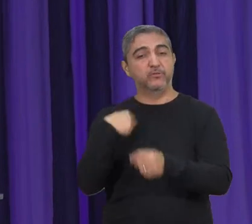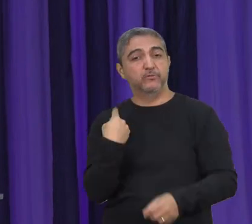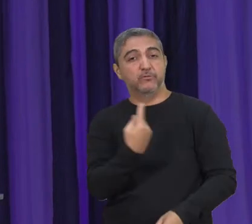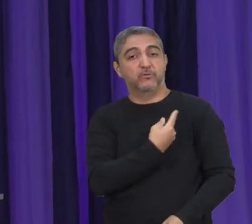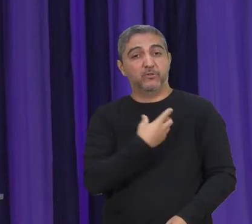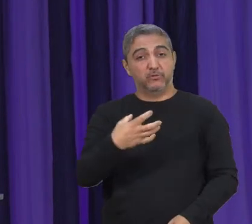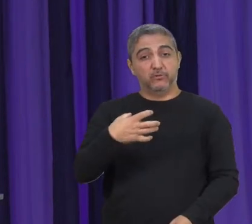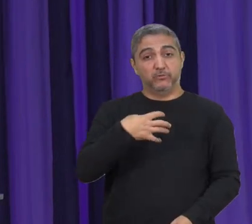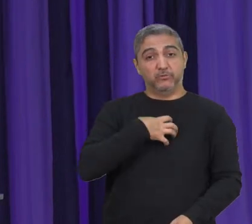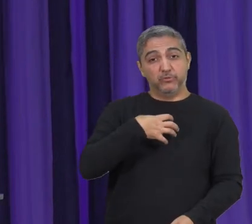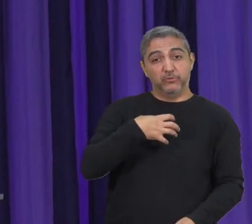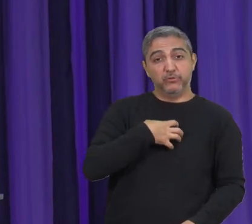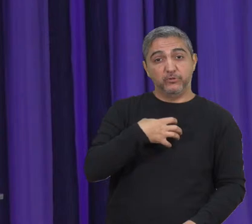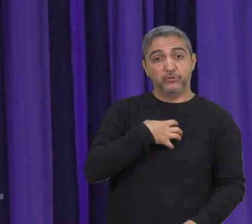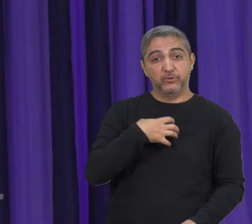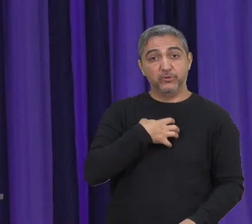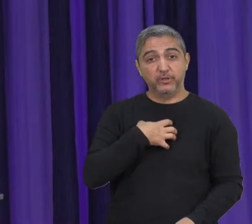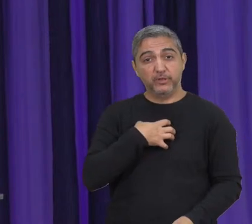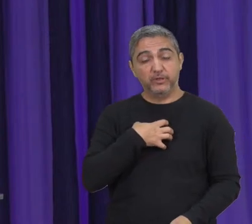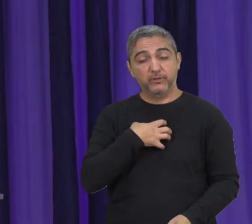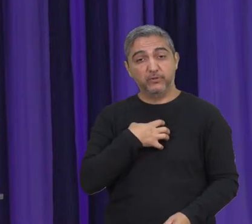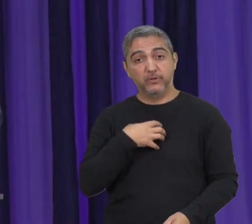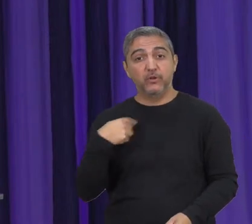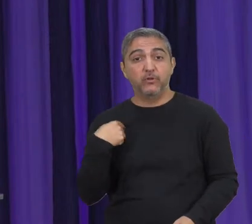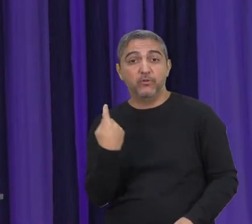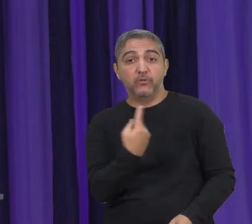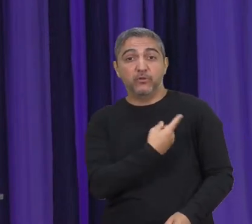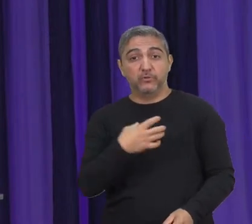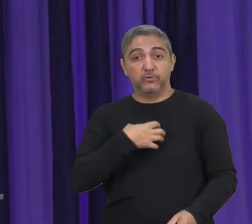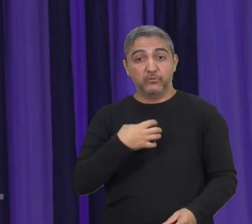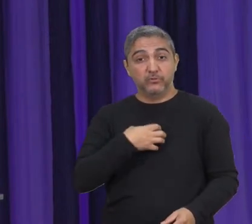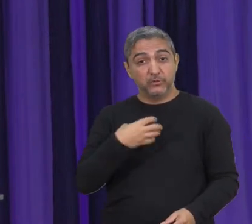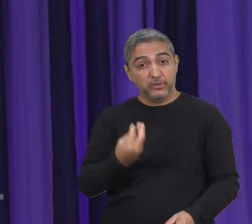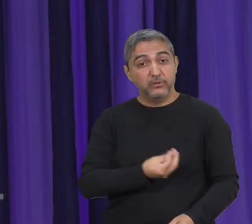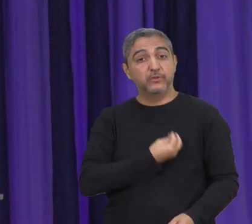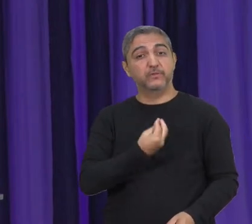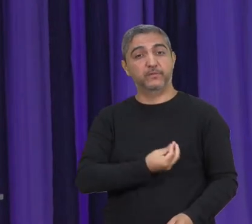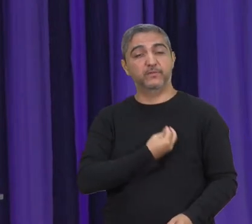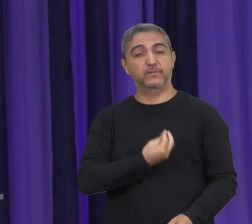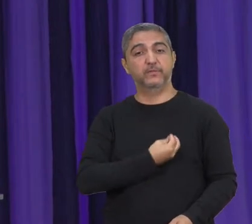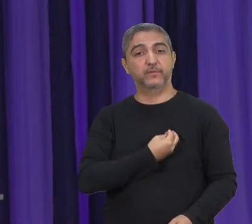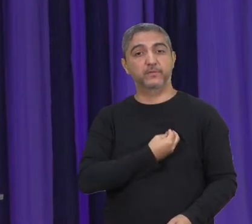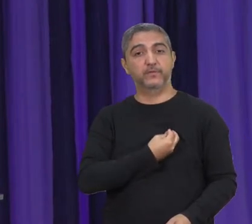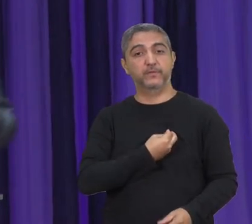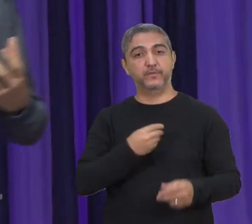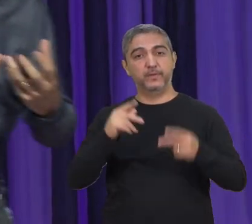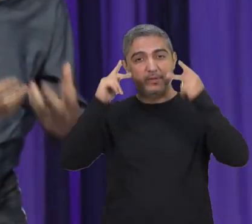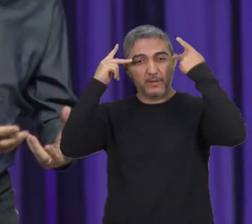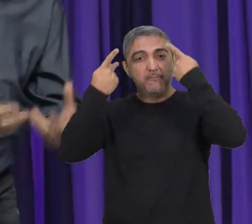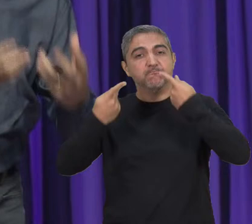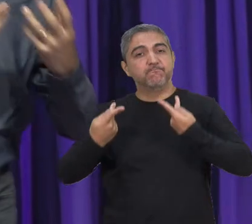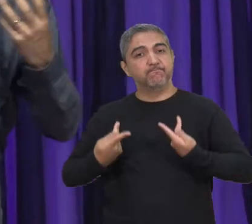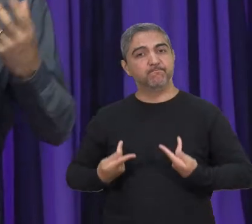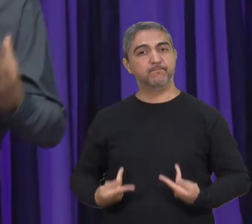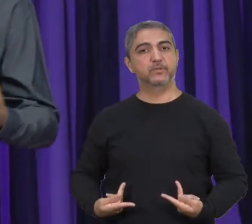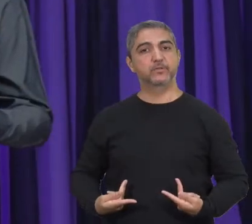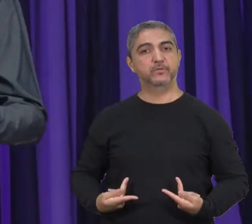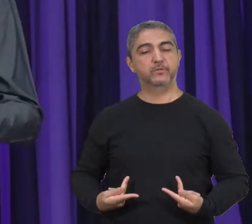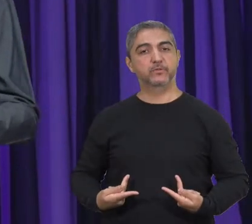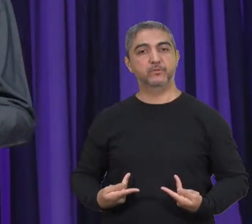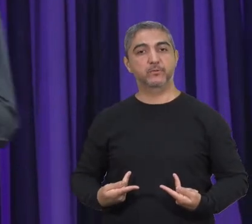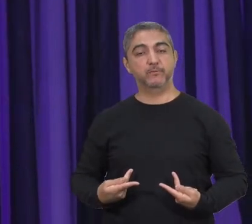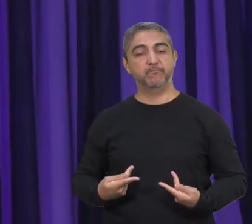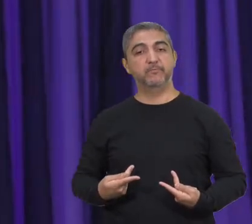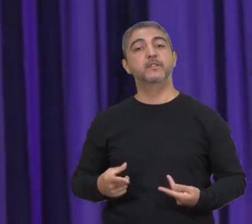a nossa própria natureza. E essa natureza humana não é nada